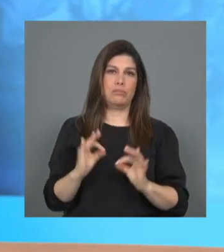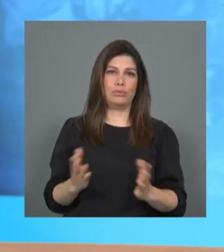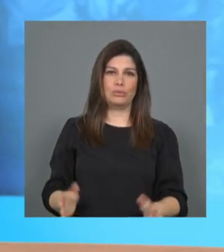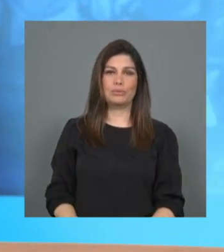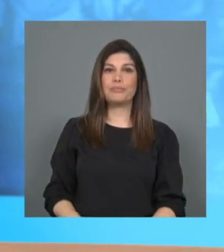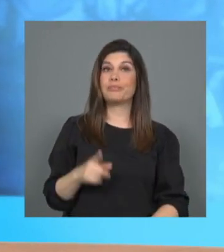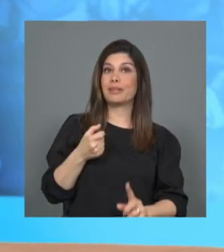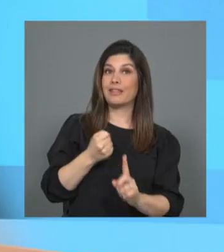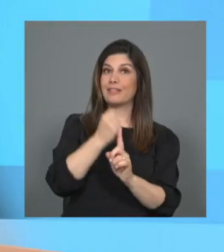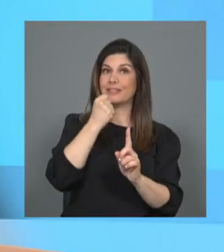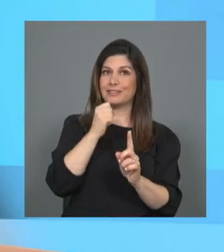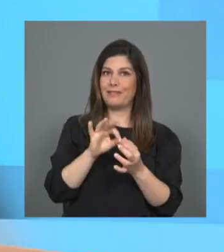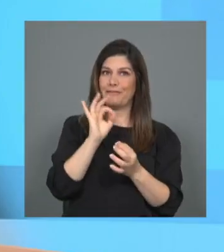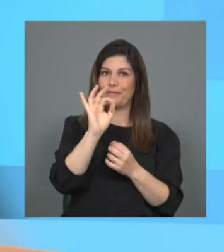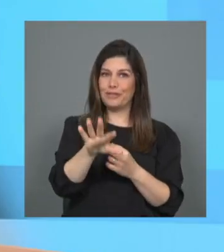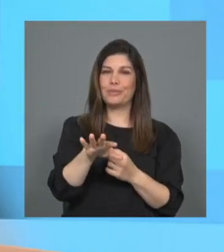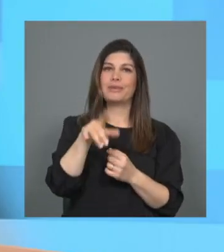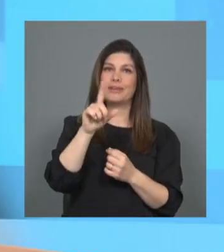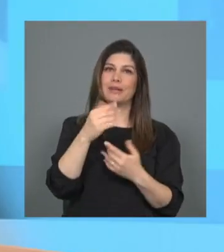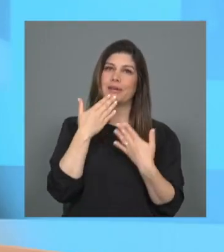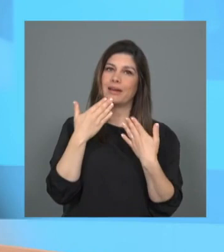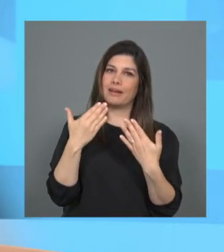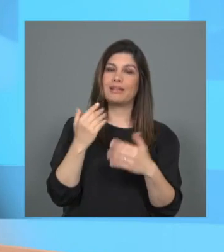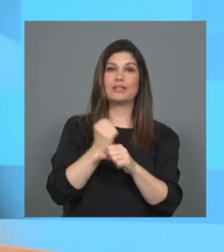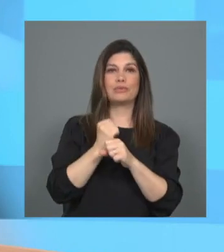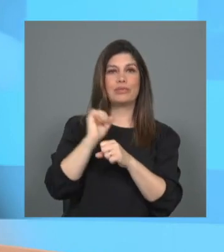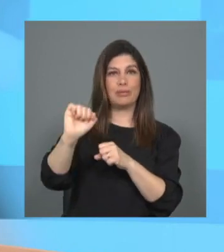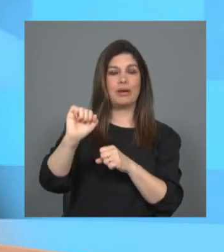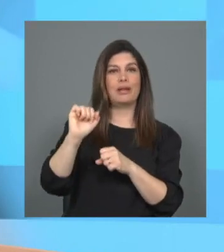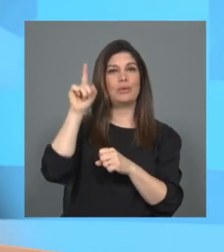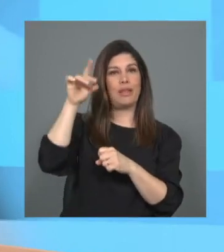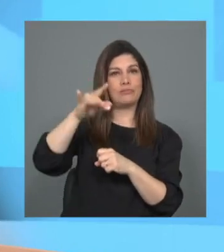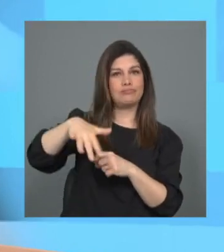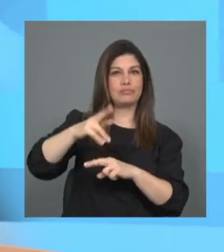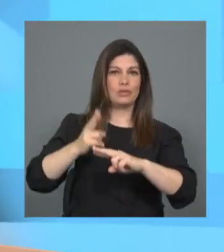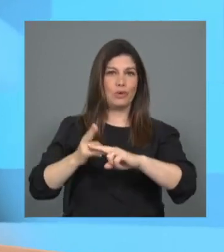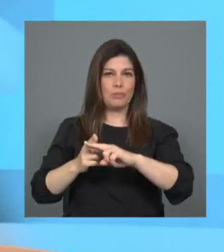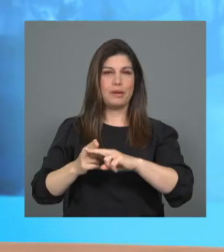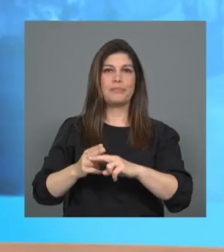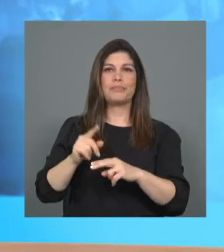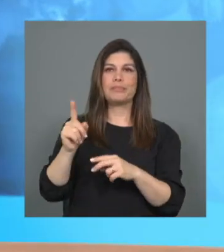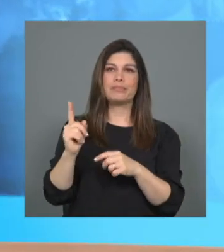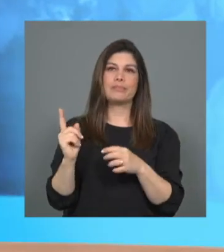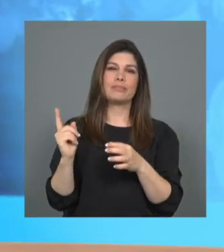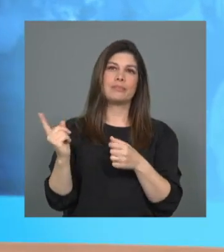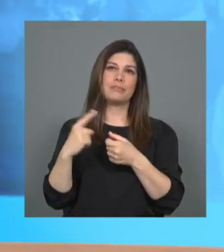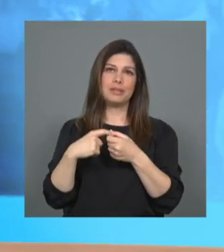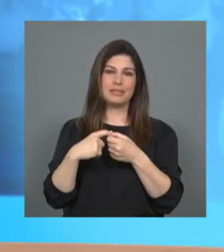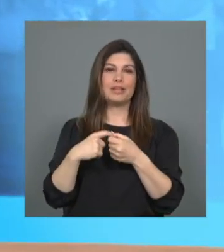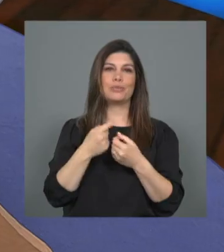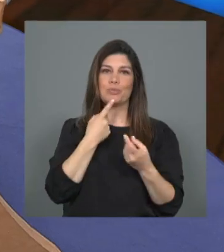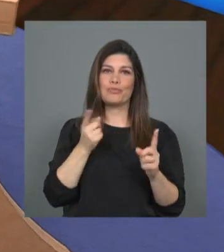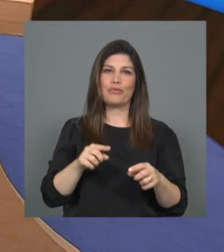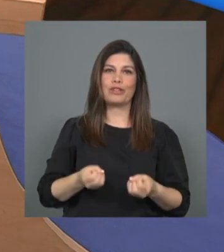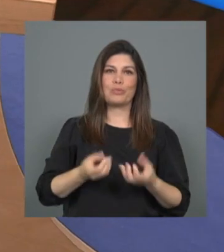esse desafio e também o agradecimento pelo trabalho que fizeste em Roma, uma parceria que felizmente se concretizou novamente entre